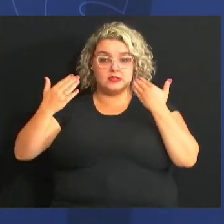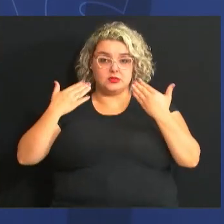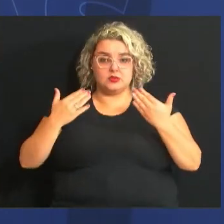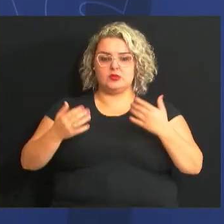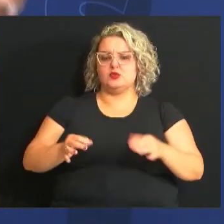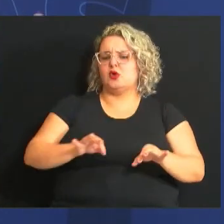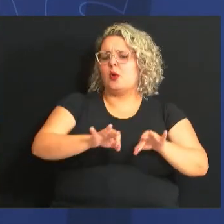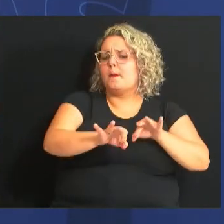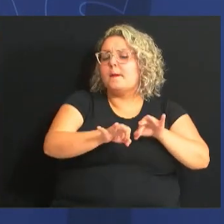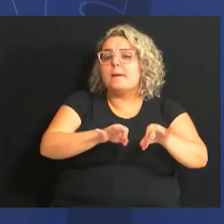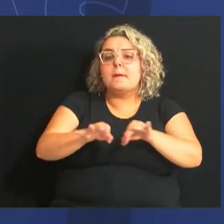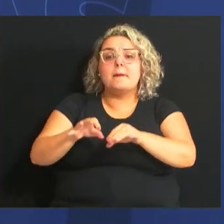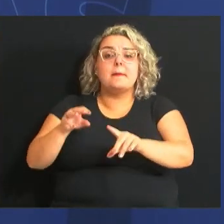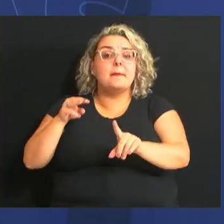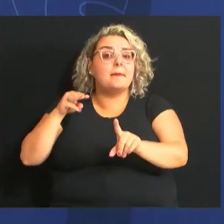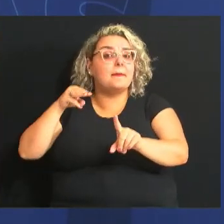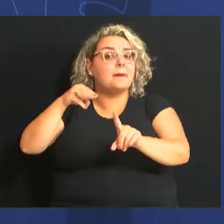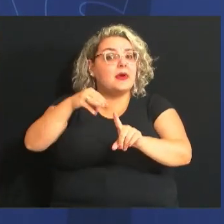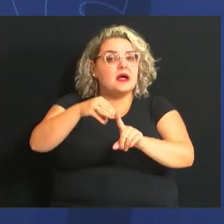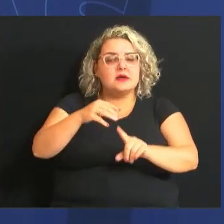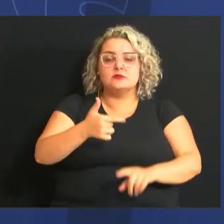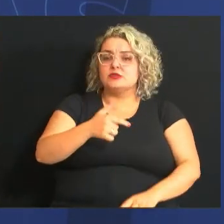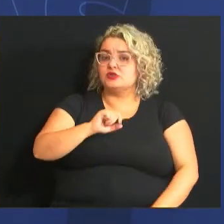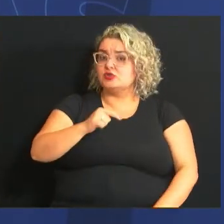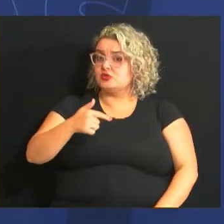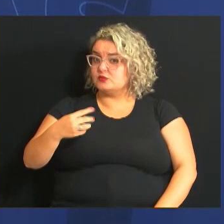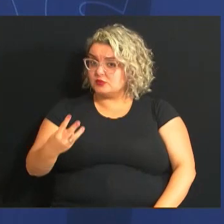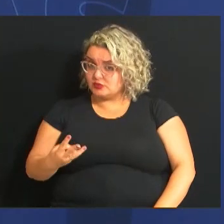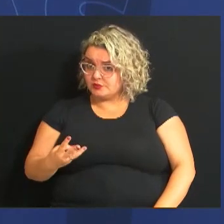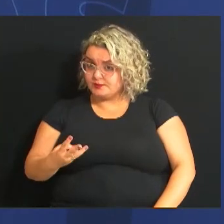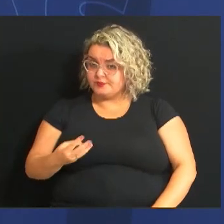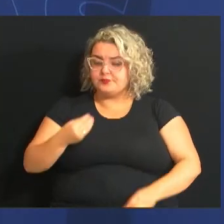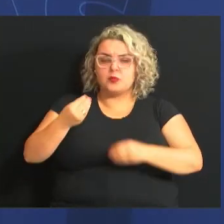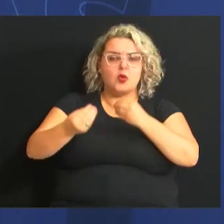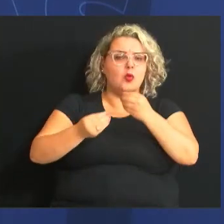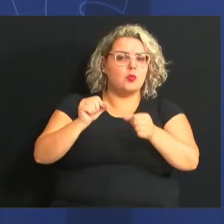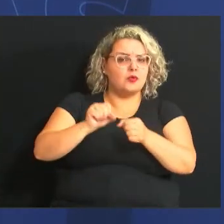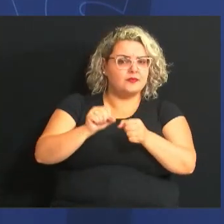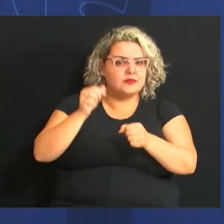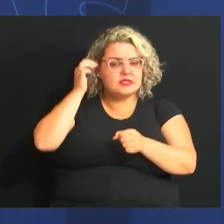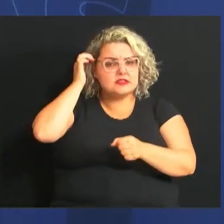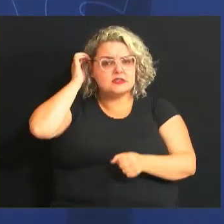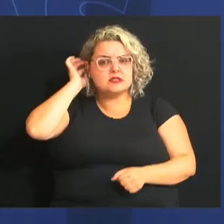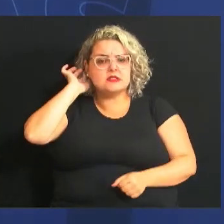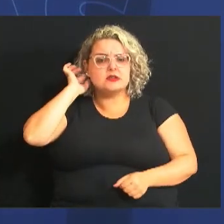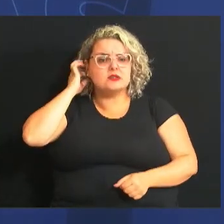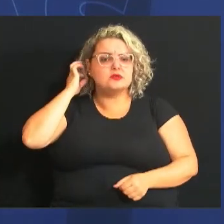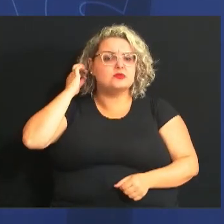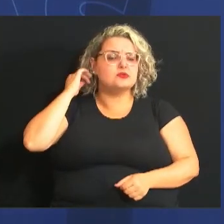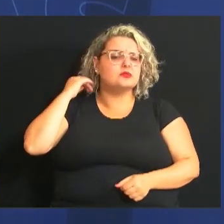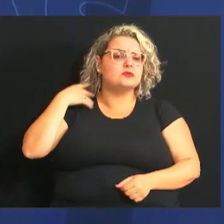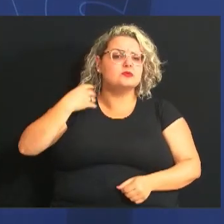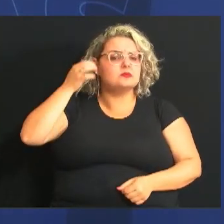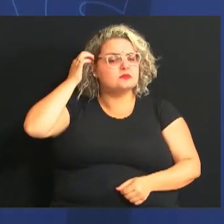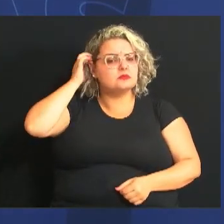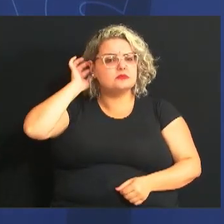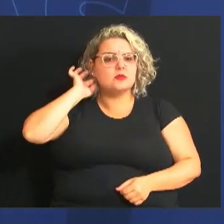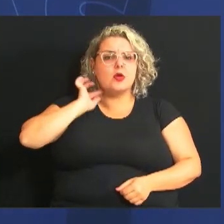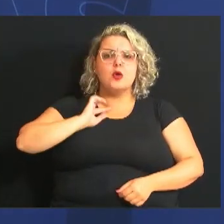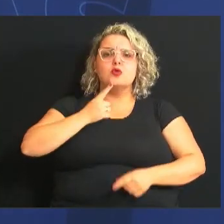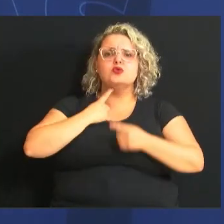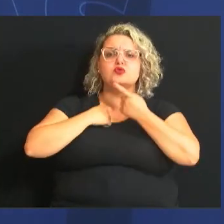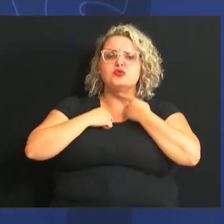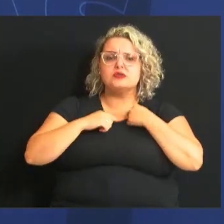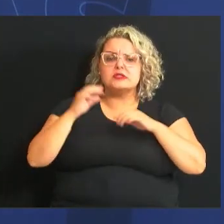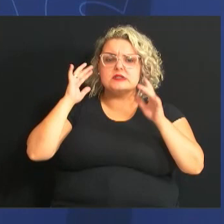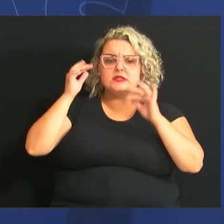planos, metas para 2023, como realizar os desejos, os sonhos. E hoje nós vamos